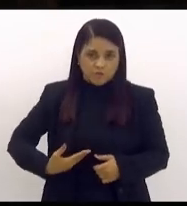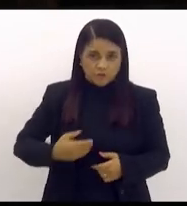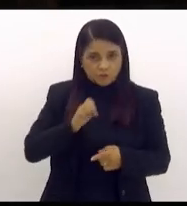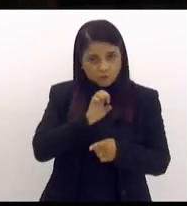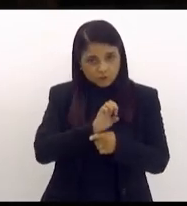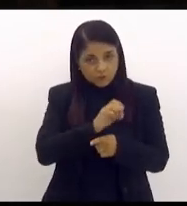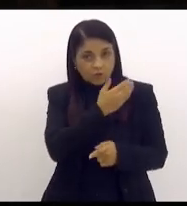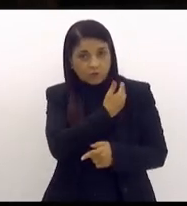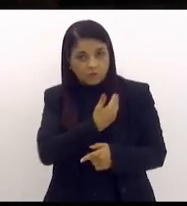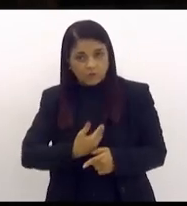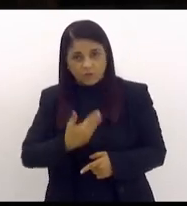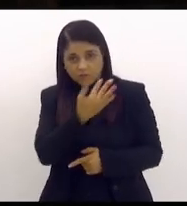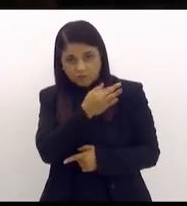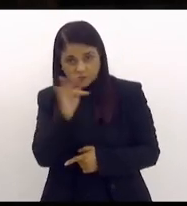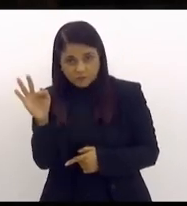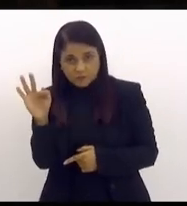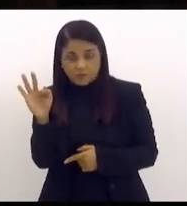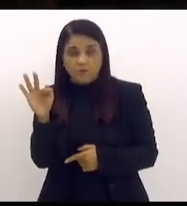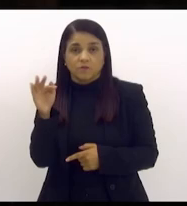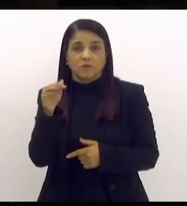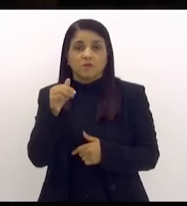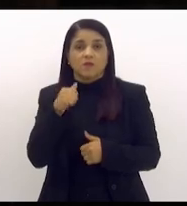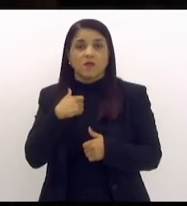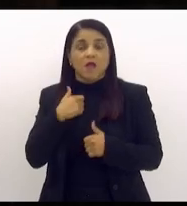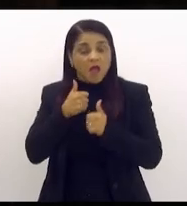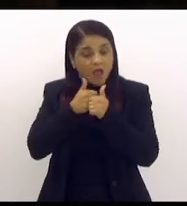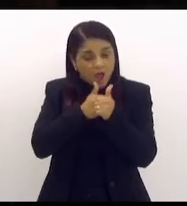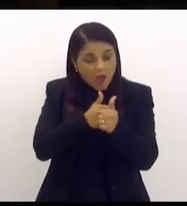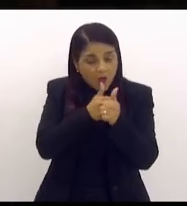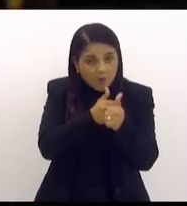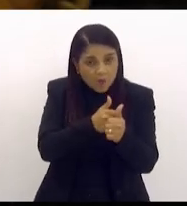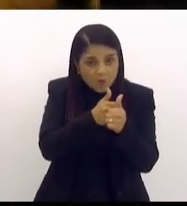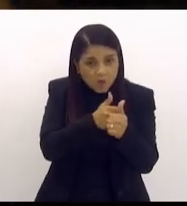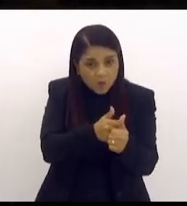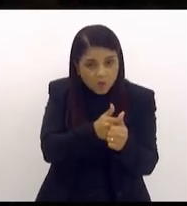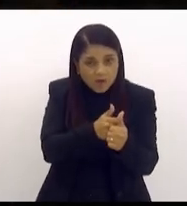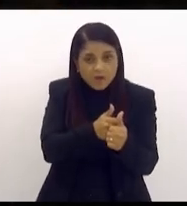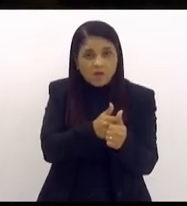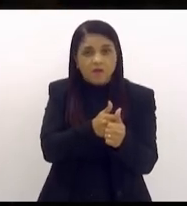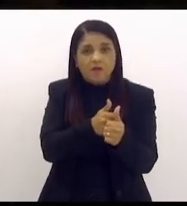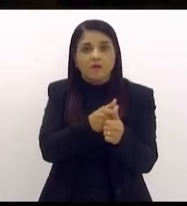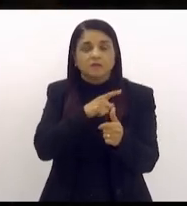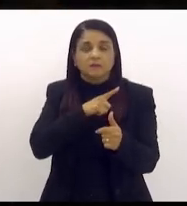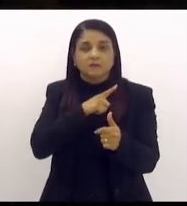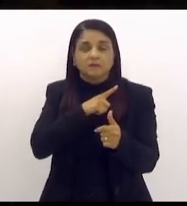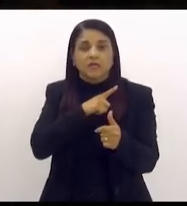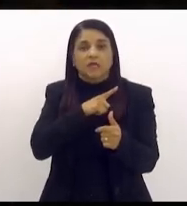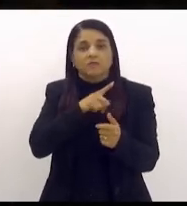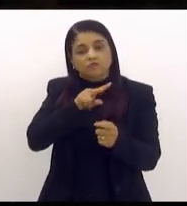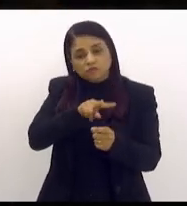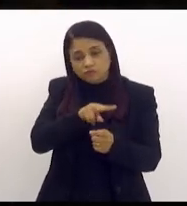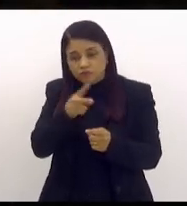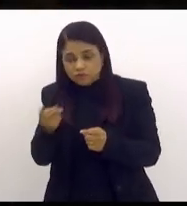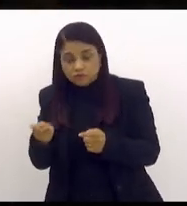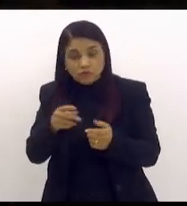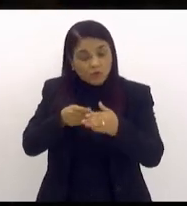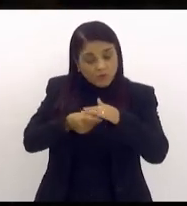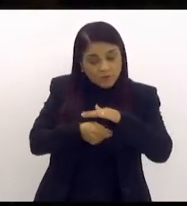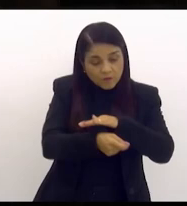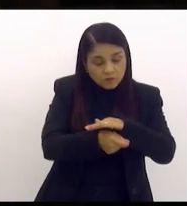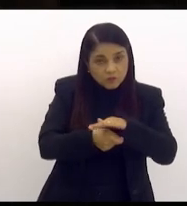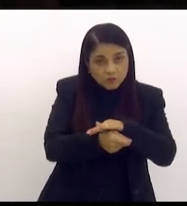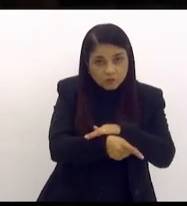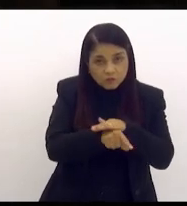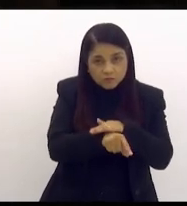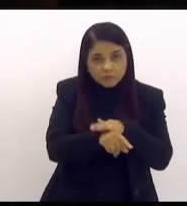governo federal acompanhar passo a passo porque tem interface o investimento que será